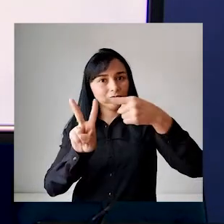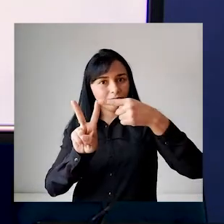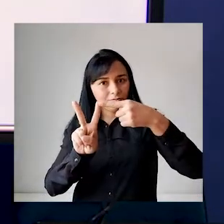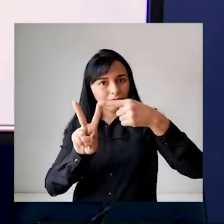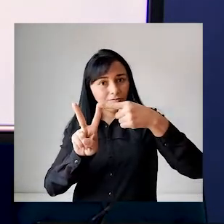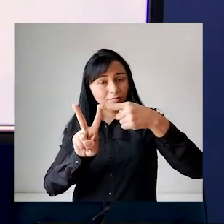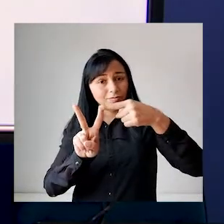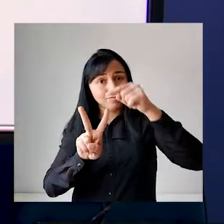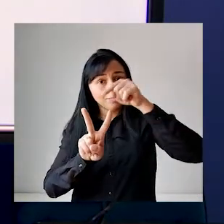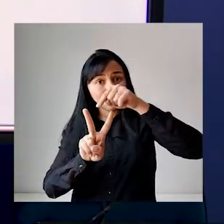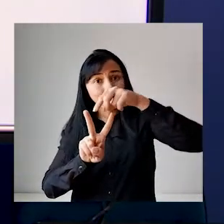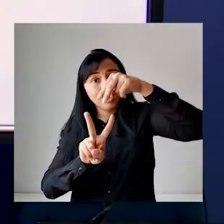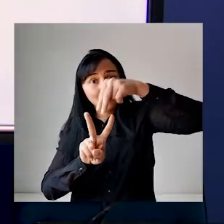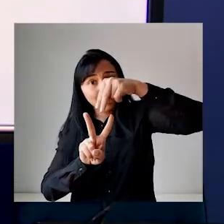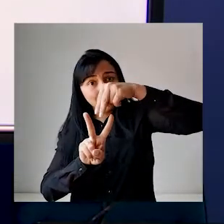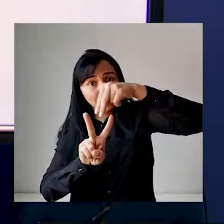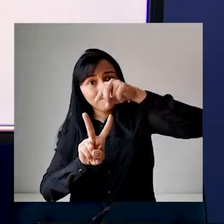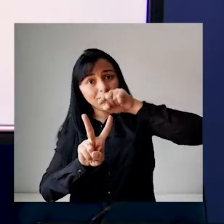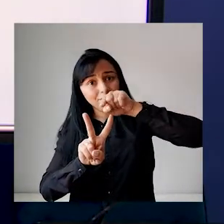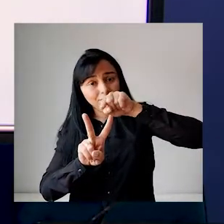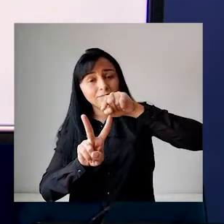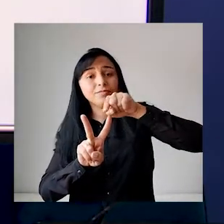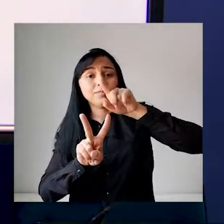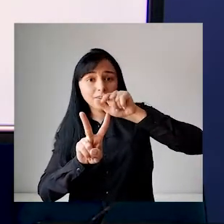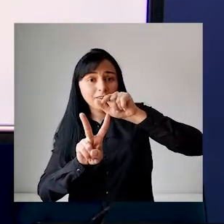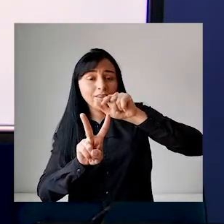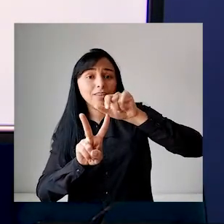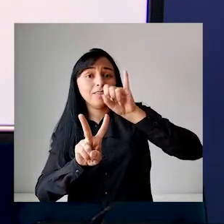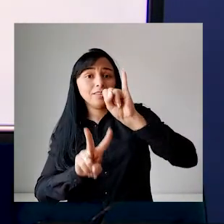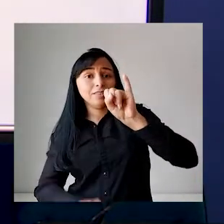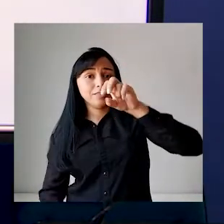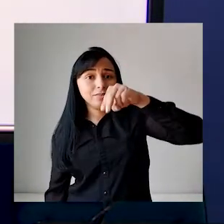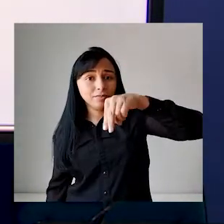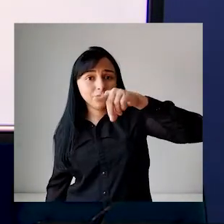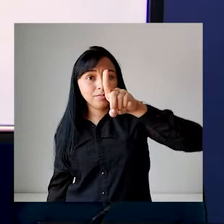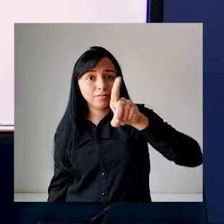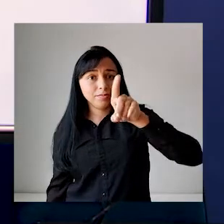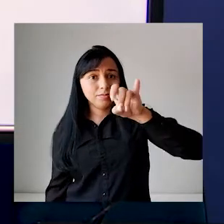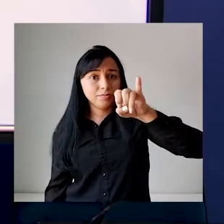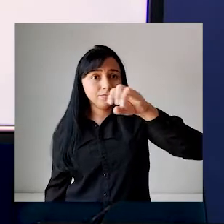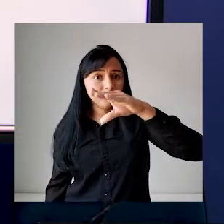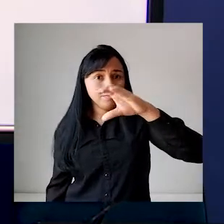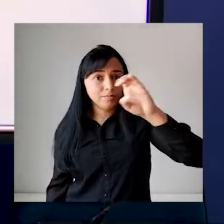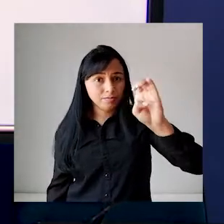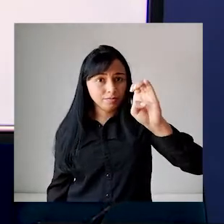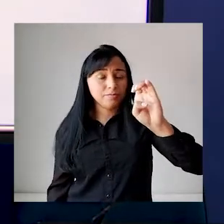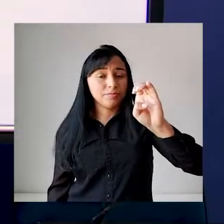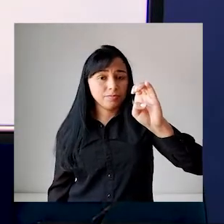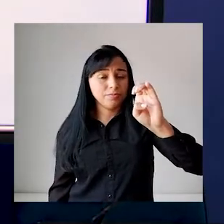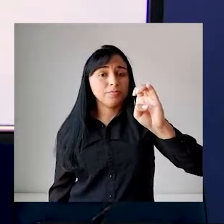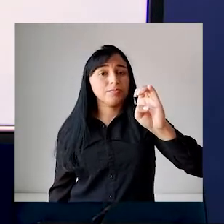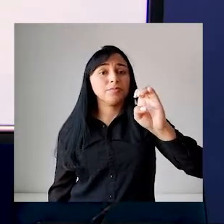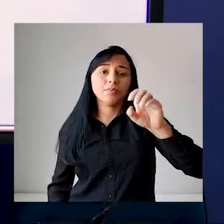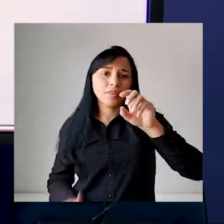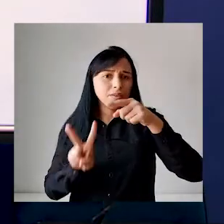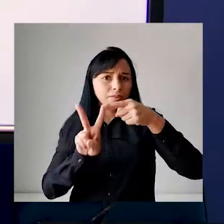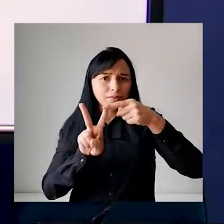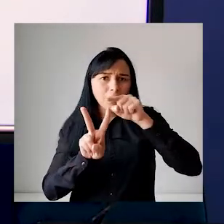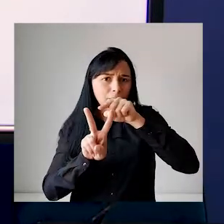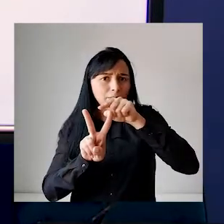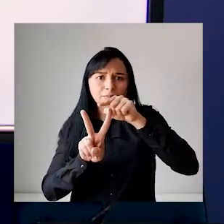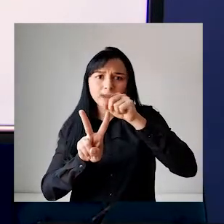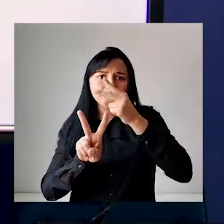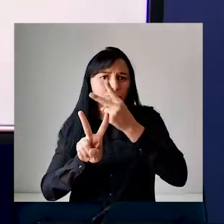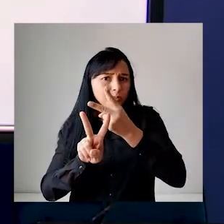certo? E esse N ele é chamado de índice, certo? Normalmente esse índice ele vai variar, certo? De